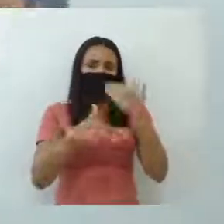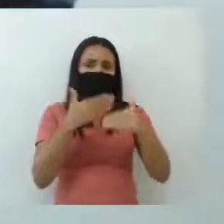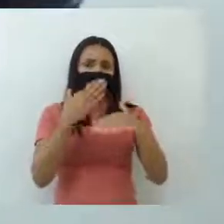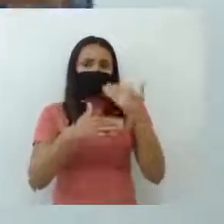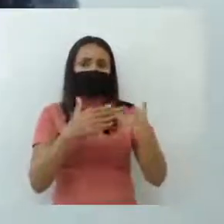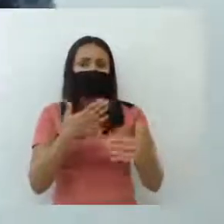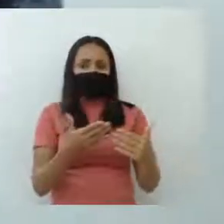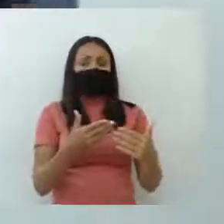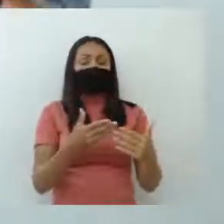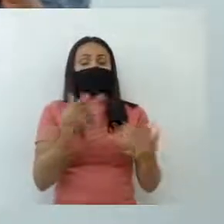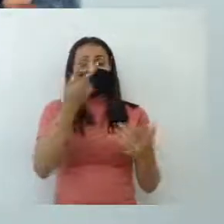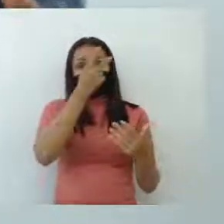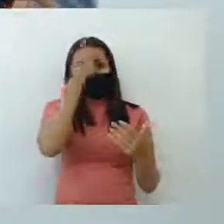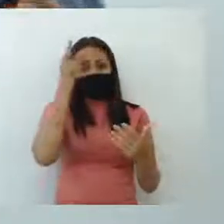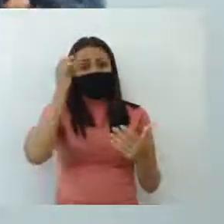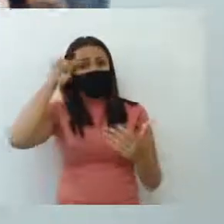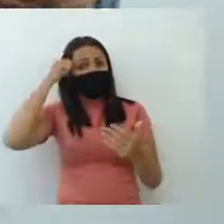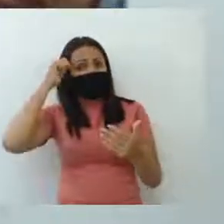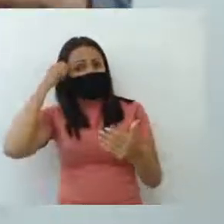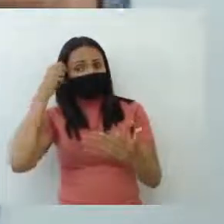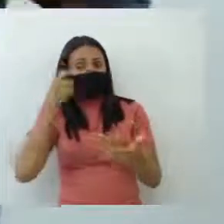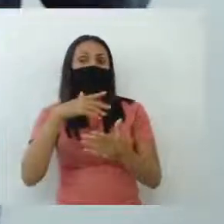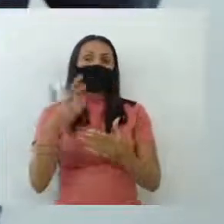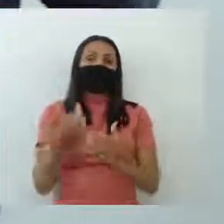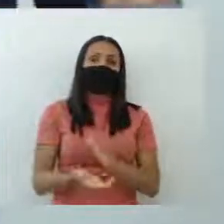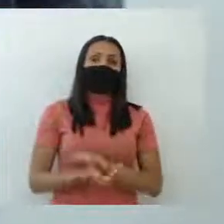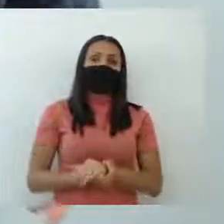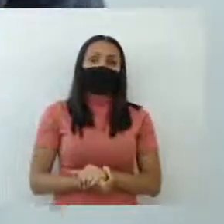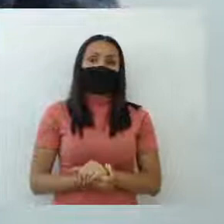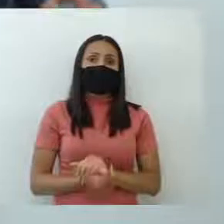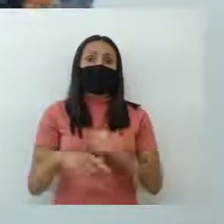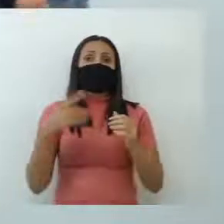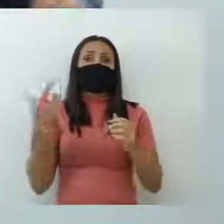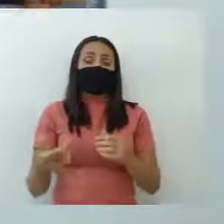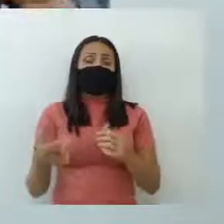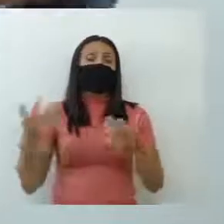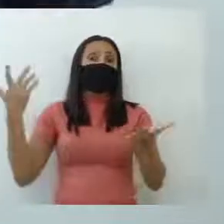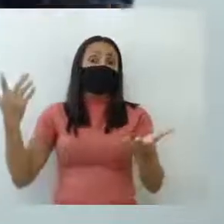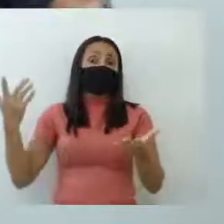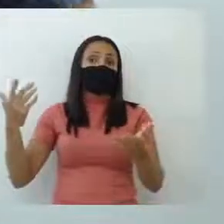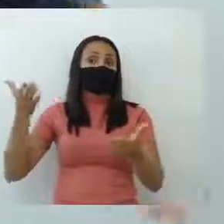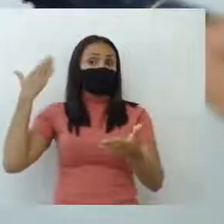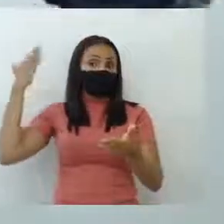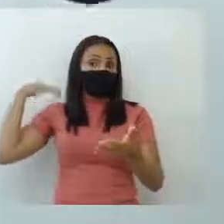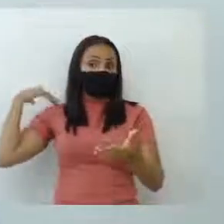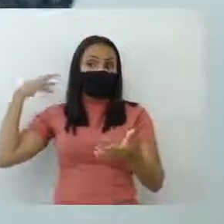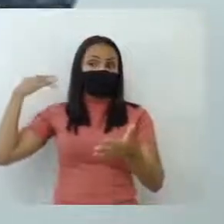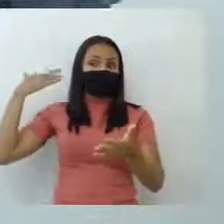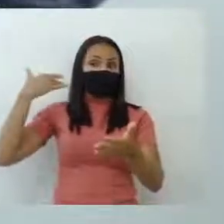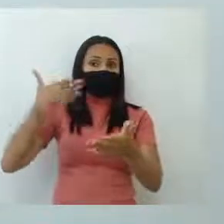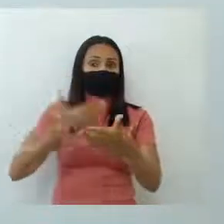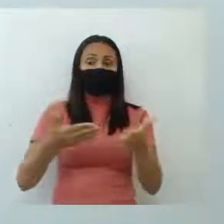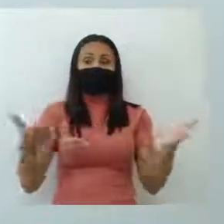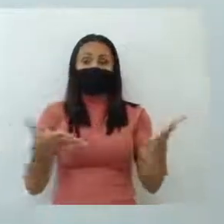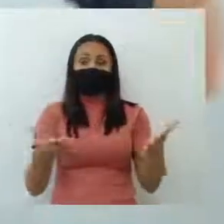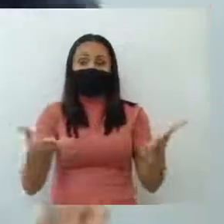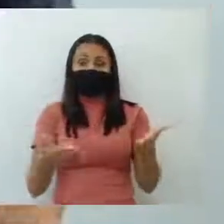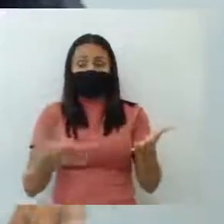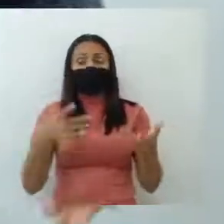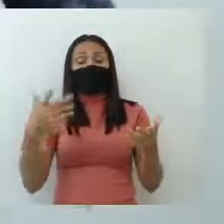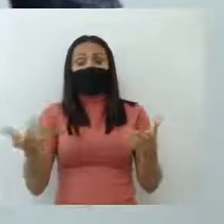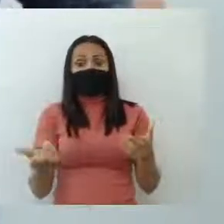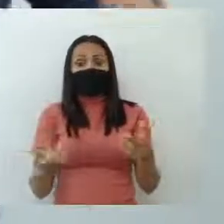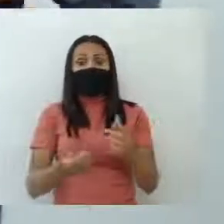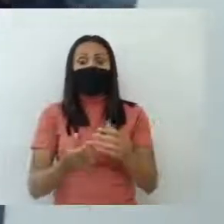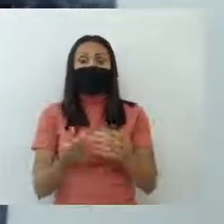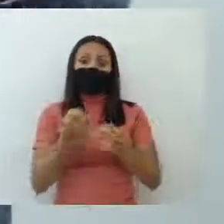escravização de pessoas, é isso, na antiguidade e na época moderna. Então, a escravidão moderna e os tráficos de